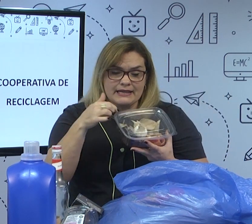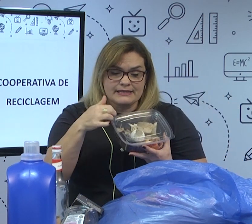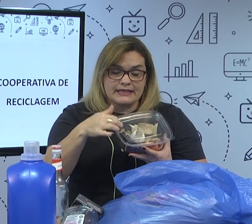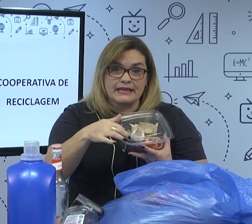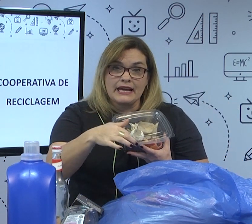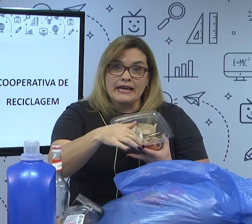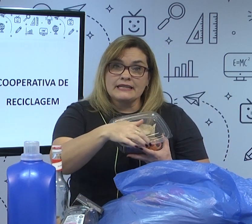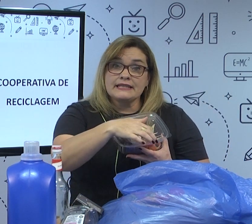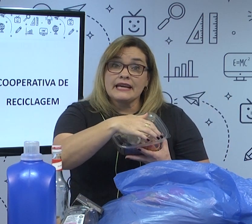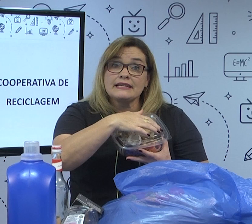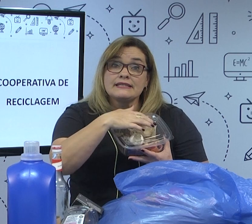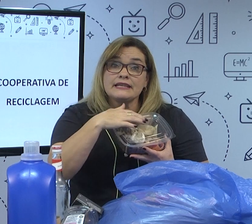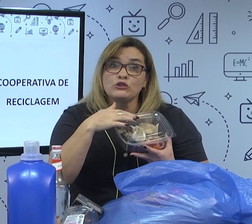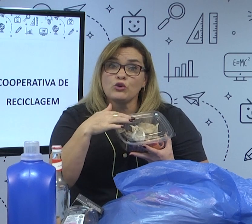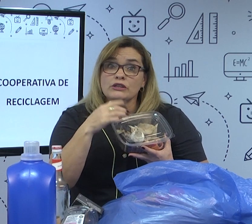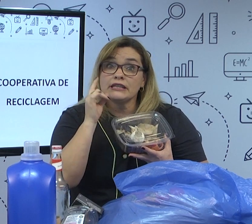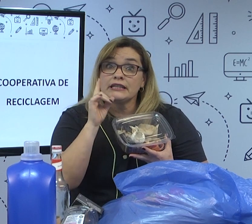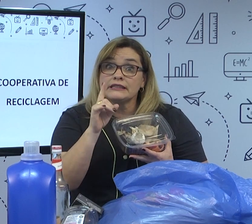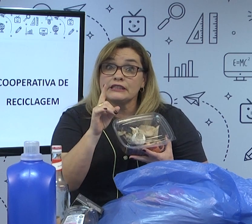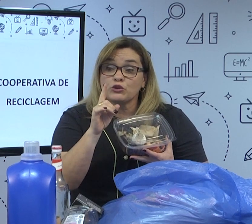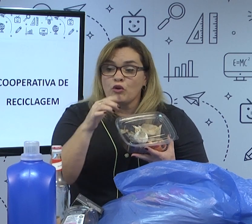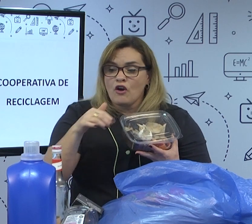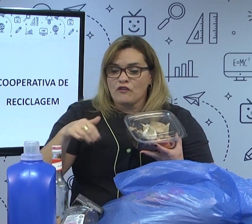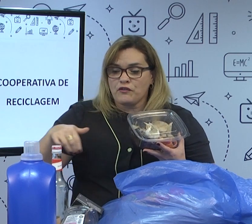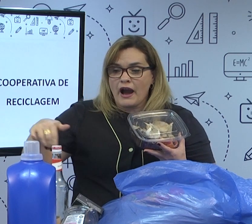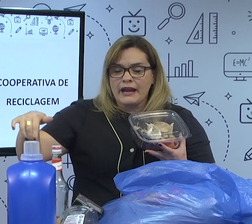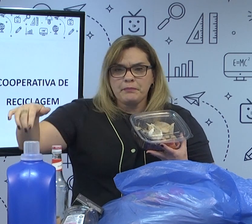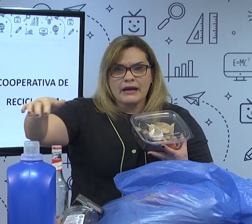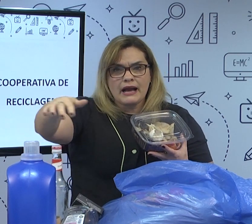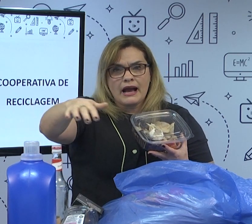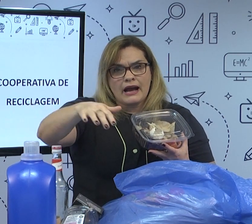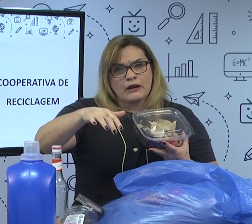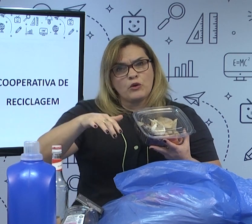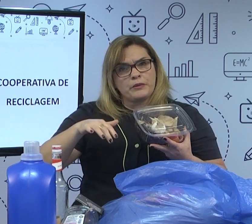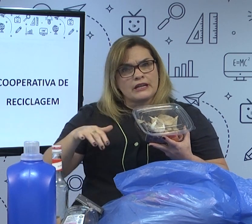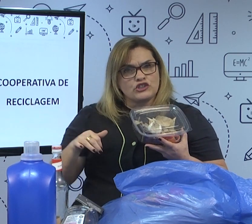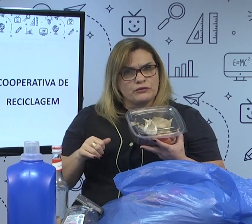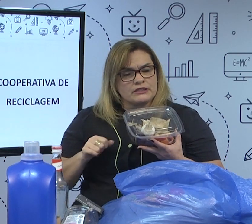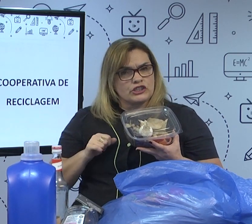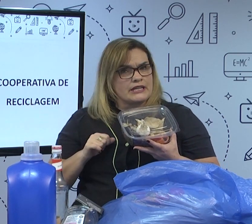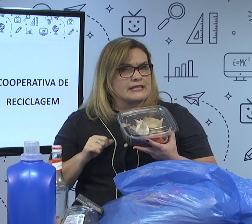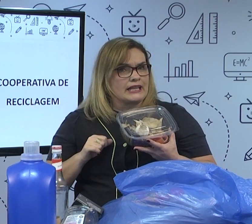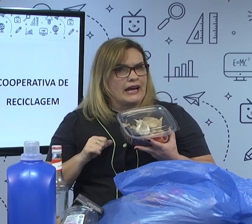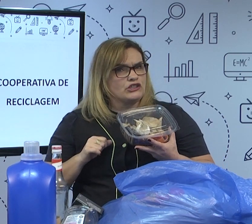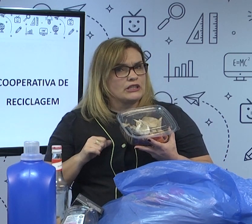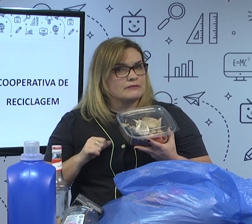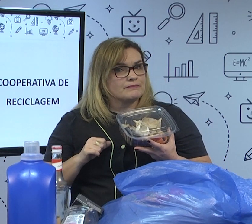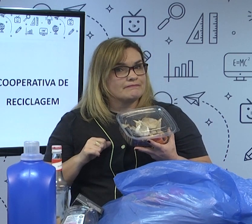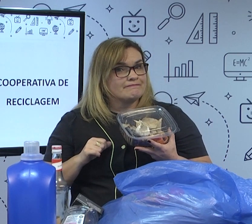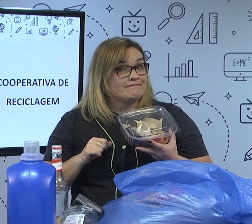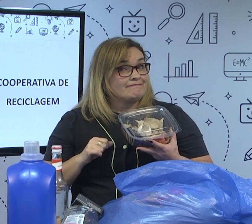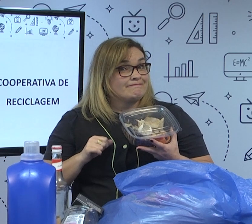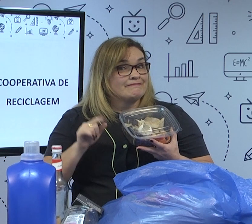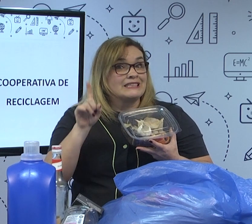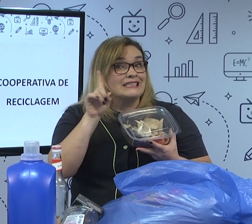que este resíduo orgânico vai para a cooperativa de reciclagem?